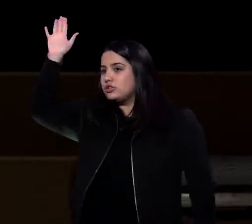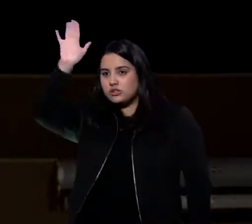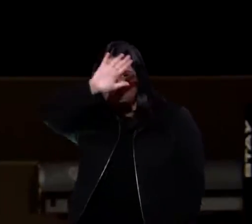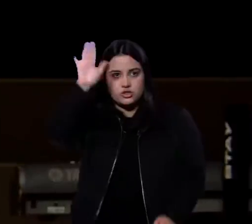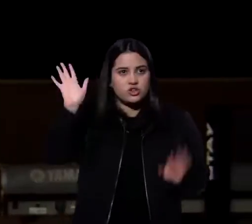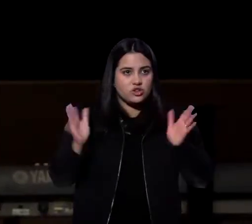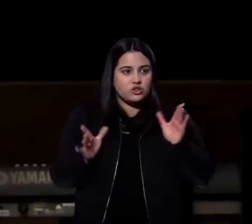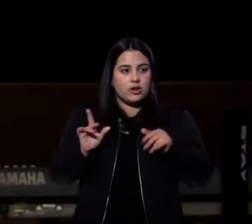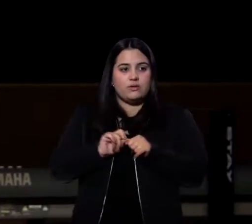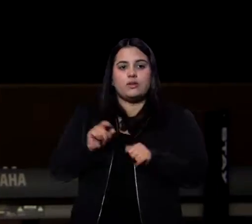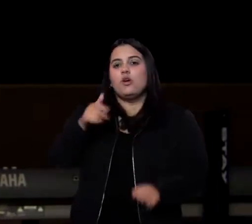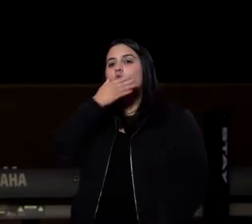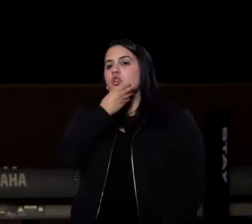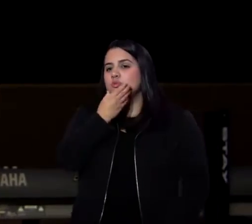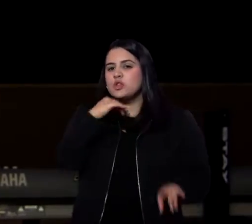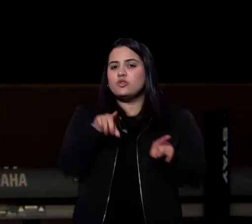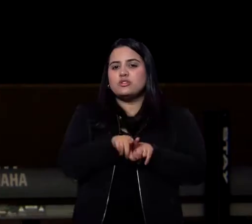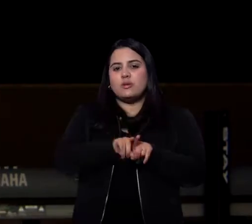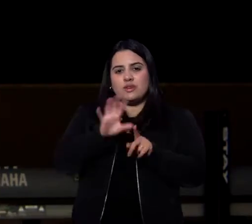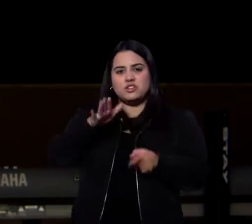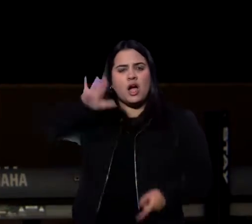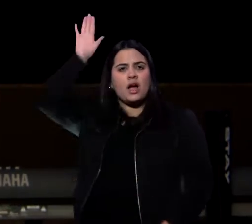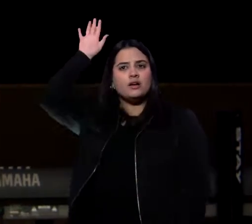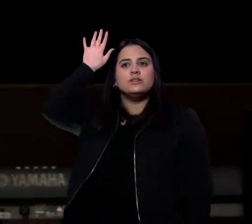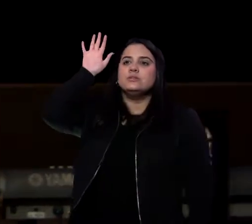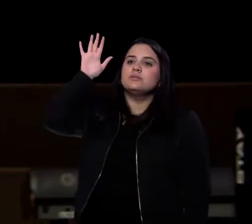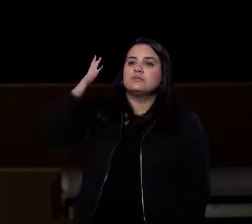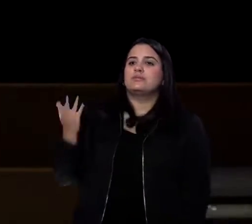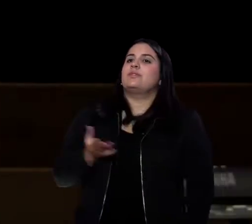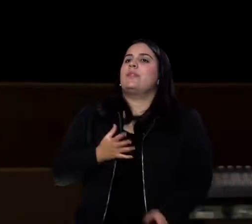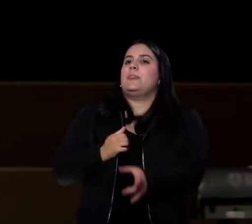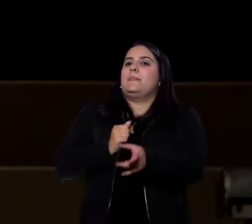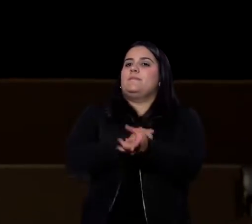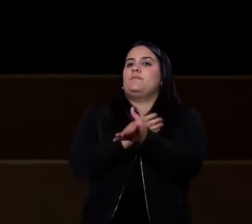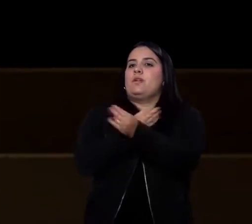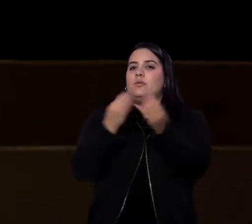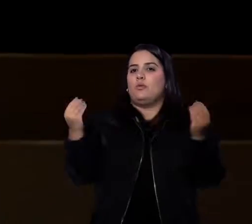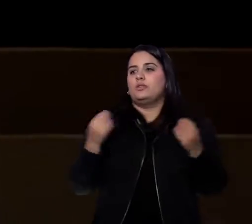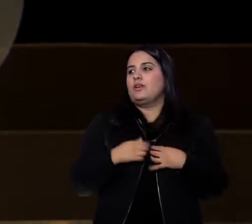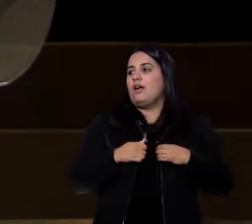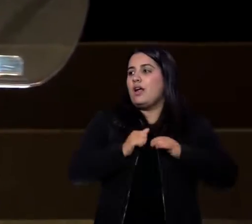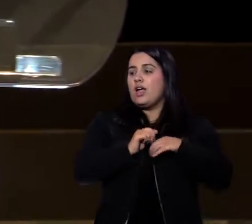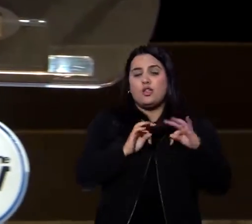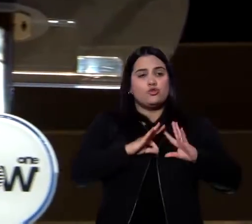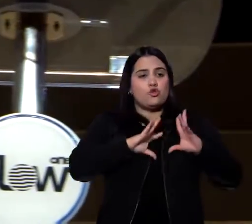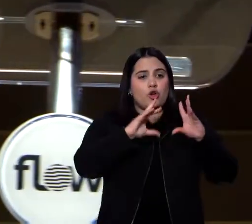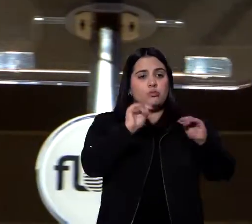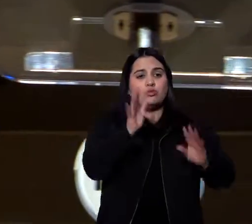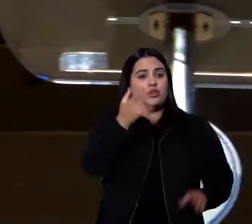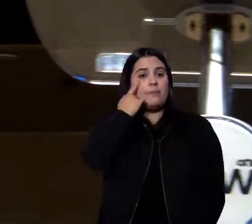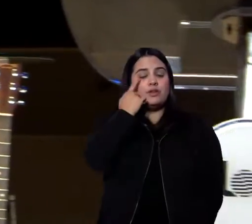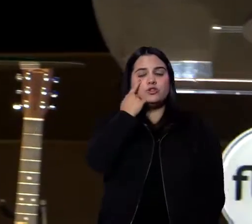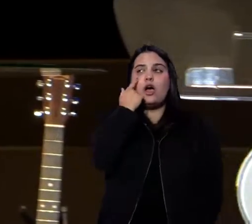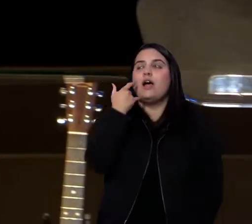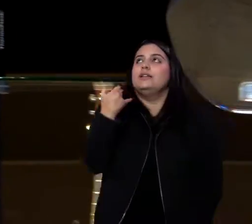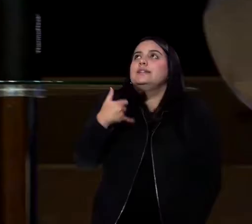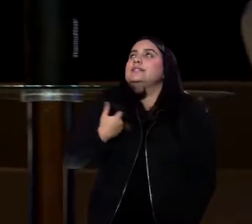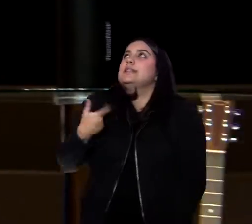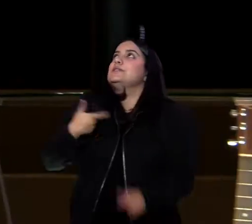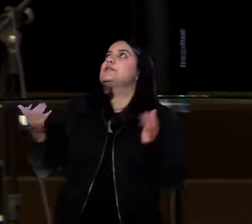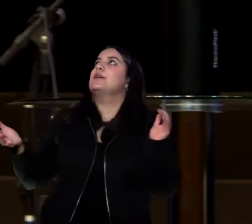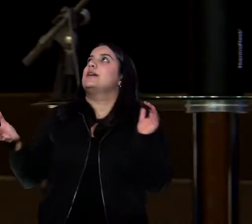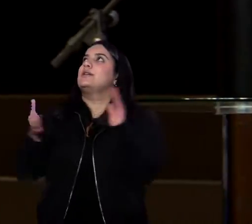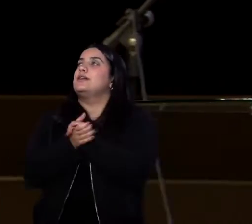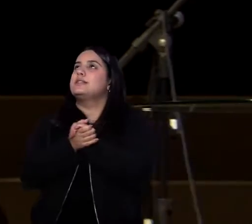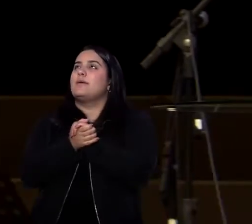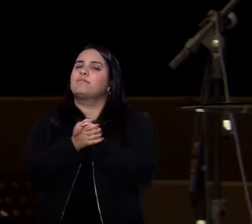isso? Até os meninos, quem já fez isso? Bastante gente. Todo mundo já pensou na idade que você quer casar. Você fala,